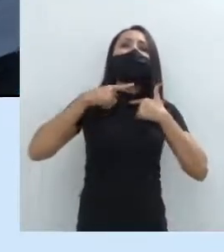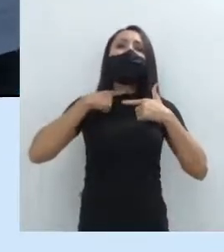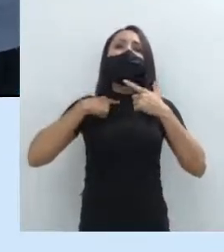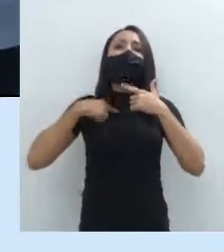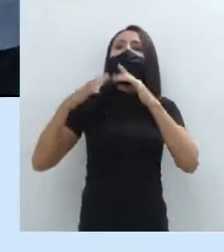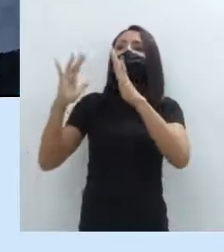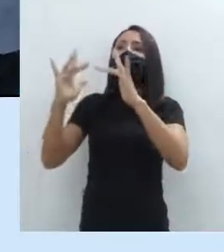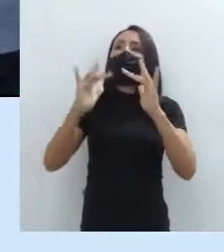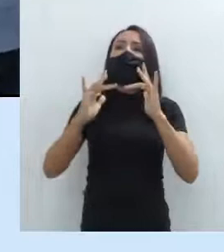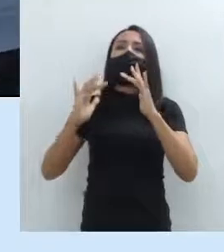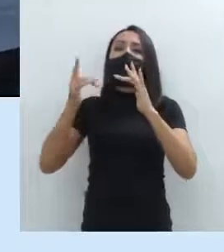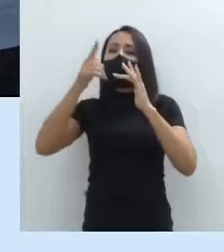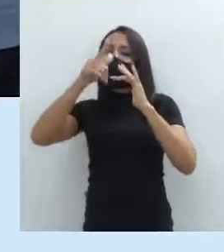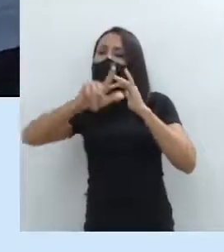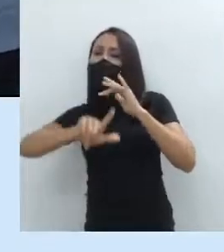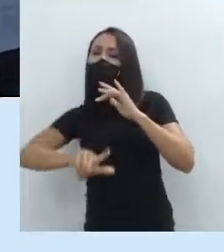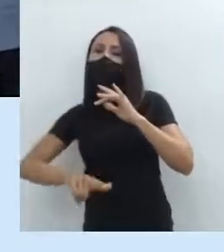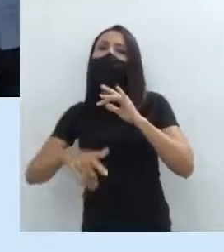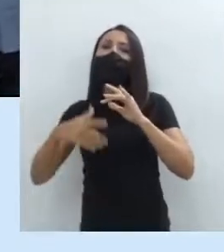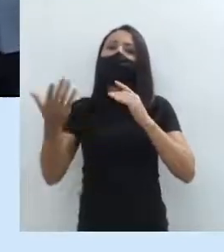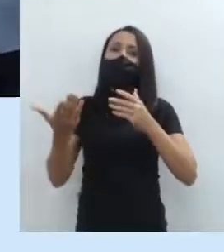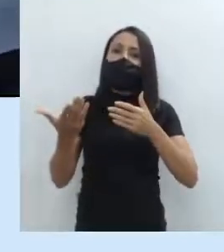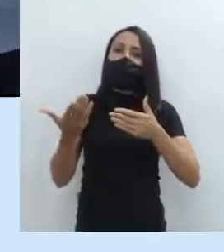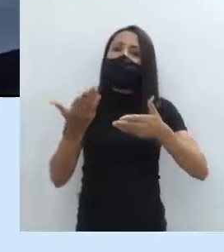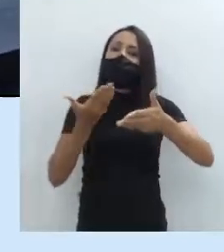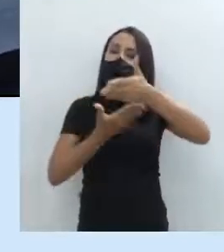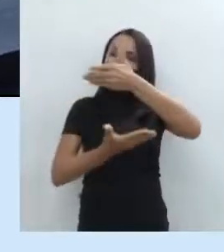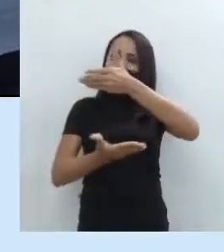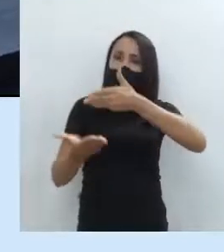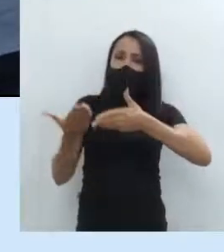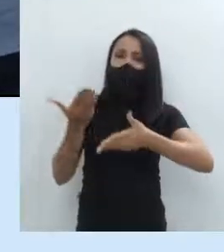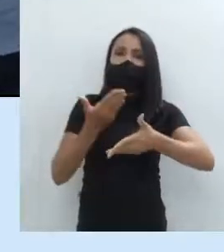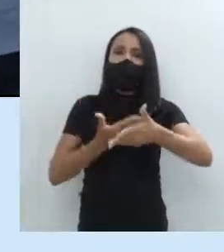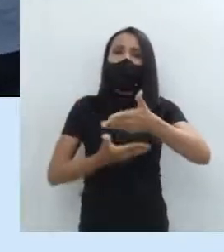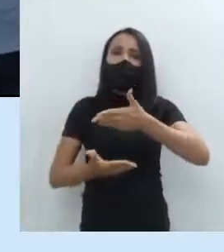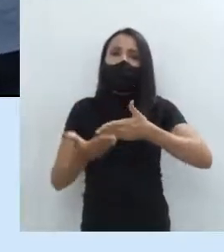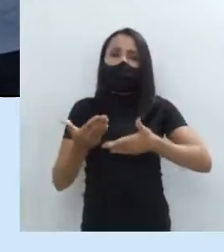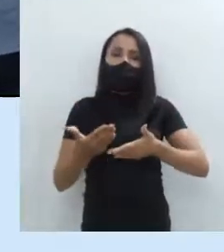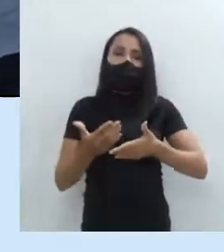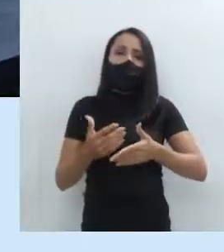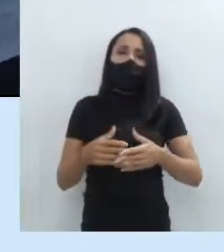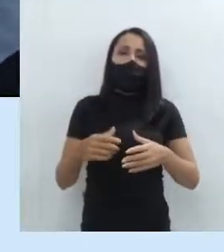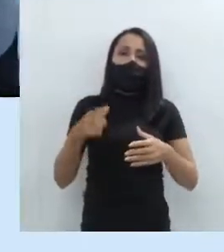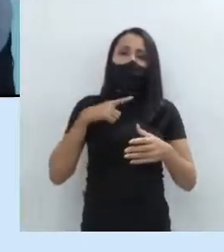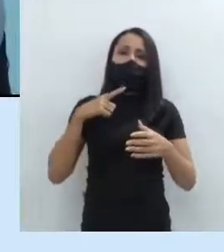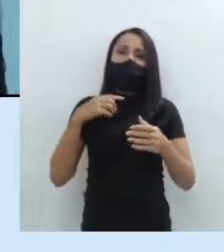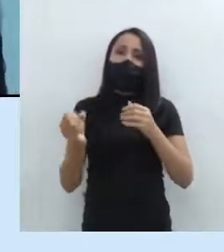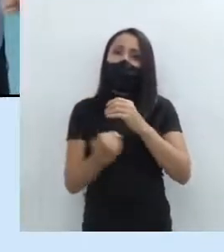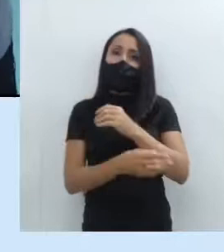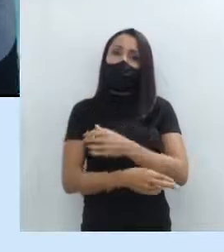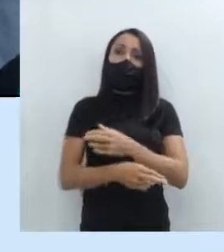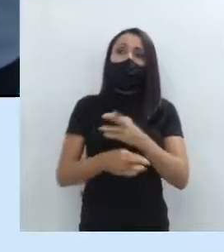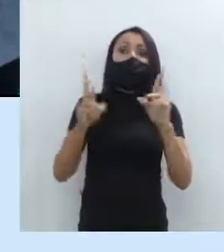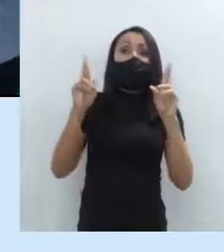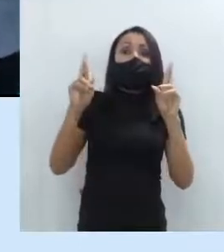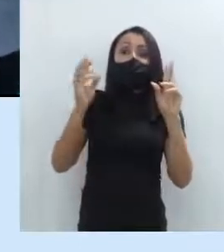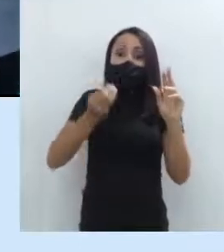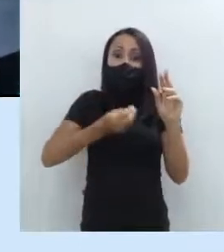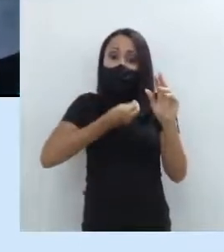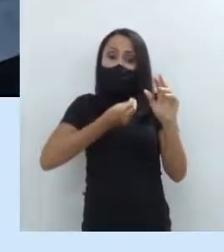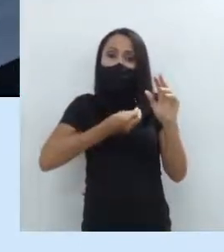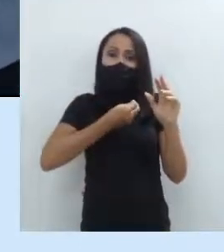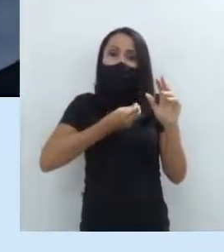do desejo de se relacionar, e começa agora a ter uma nova perspectiva de vida,